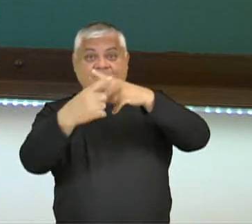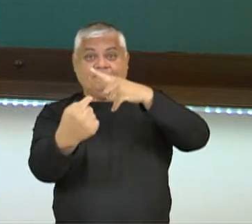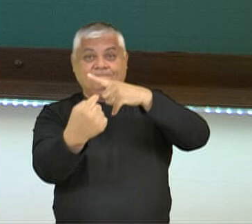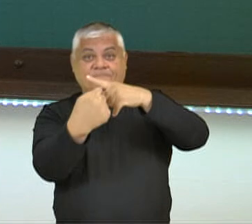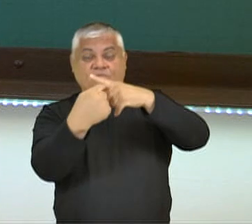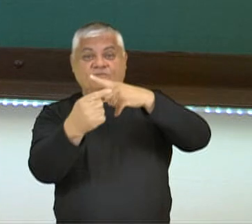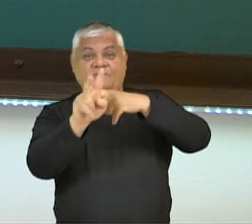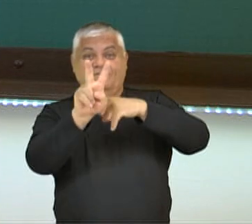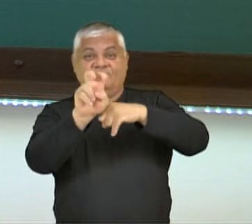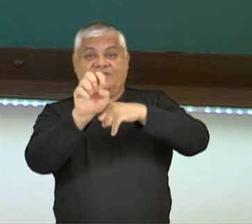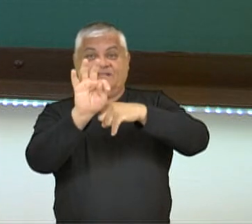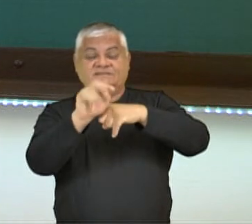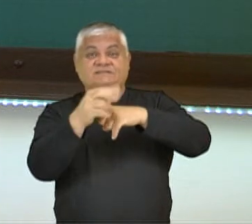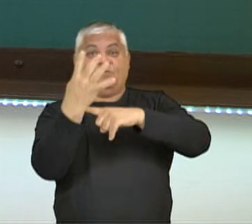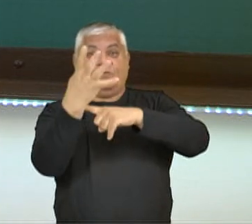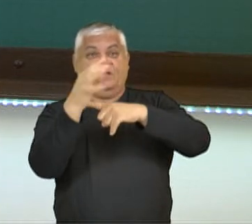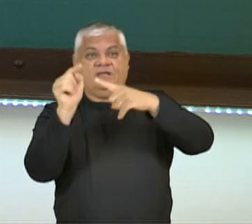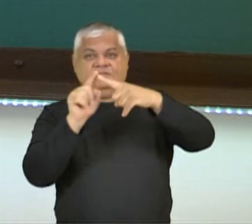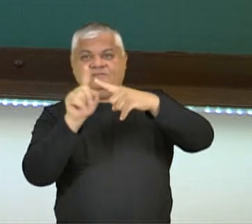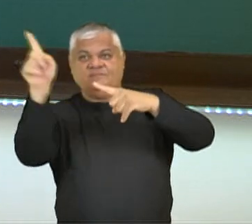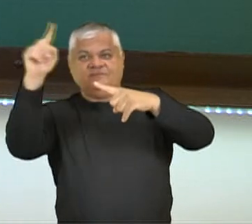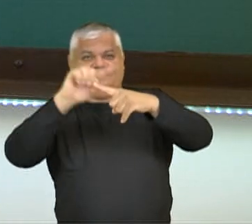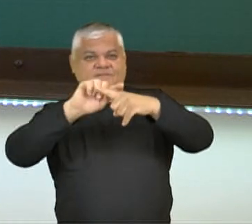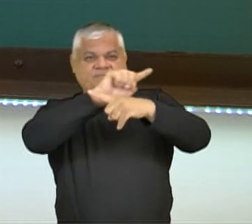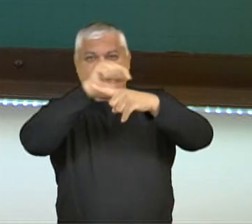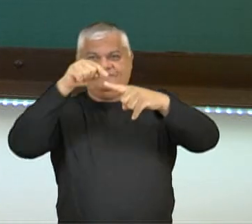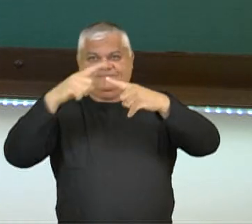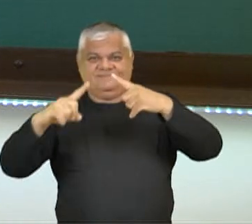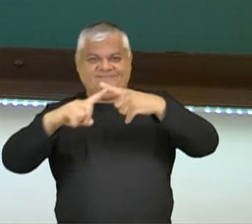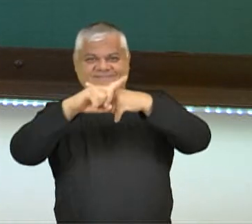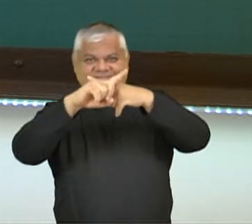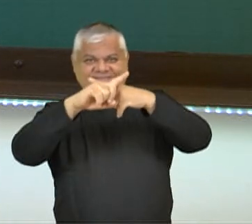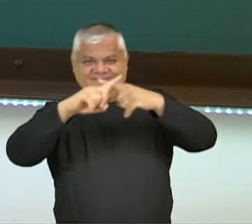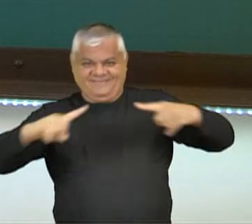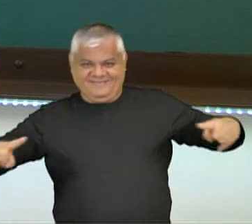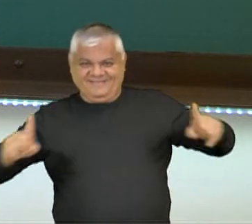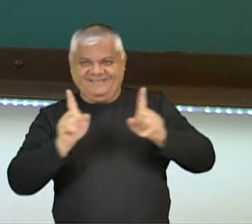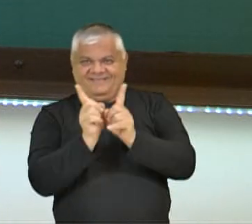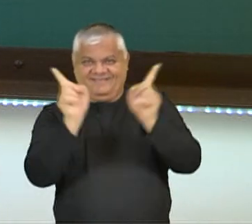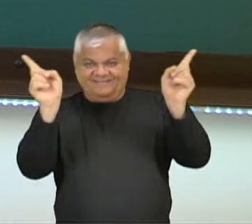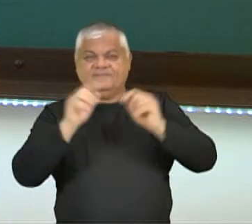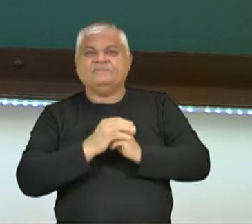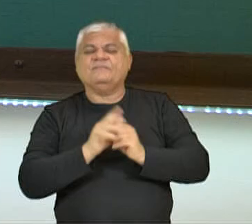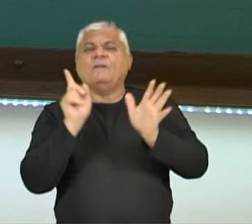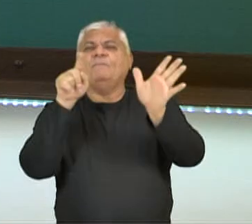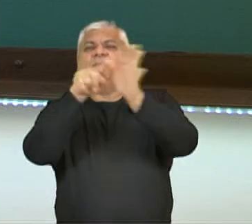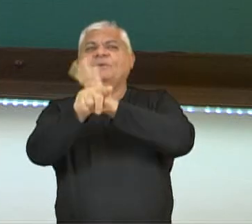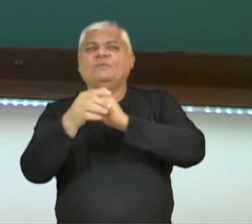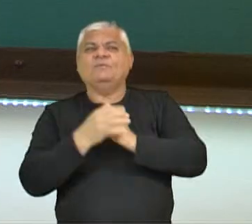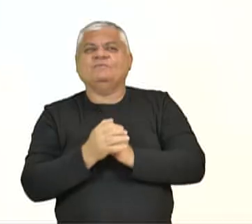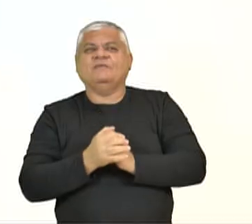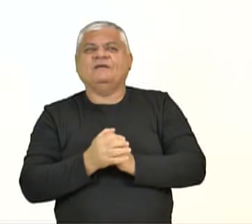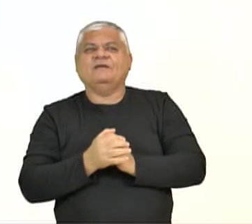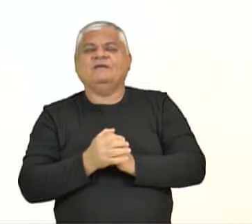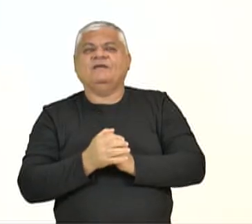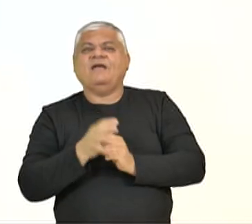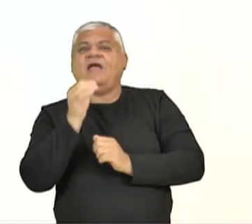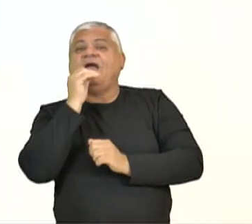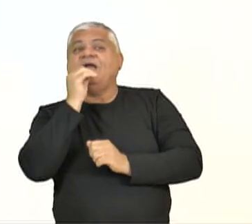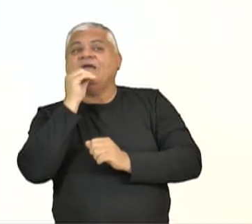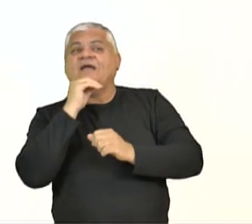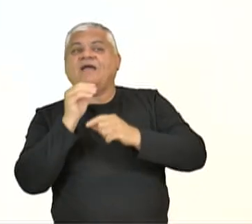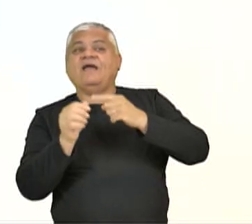de 4 ângulos, 2 pares opostos pelo vértice, tá bom? E a pergunta é, qual é a medida do ângulo